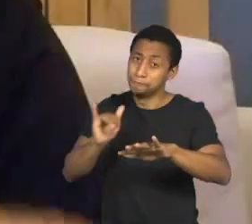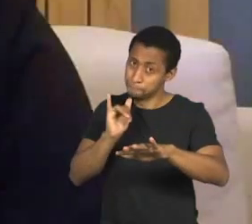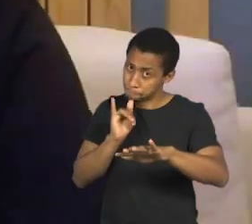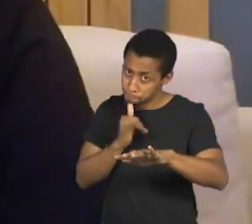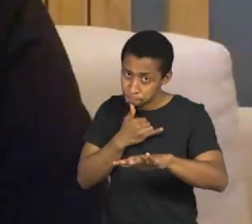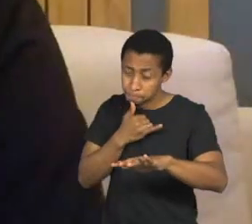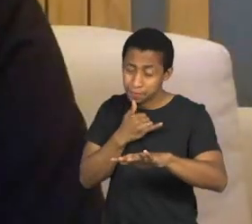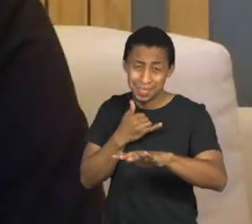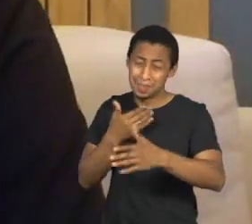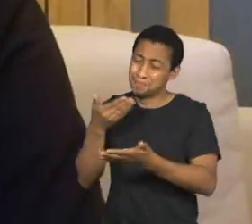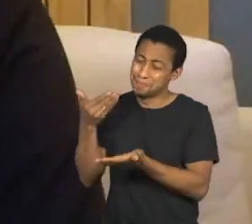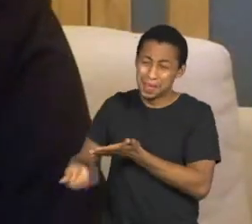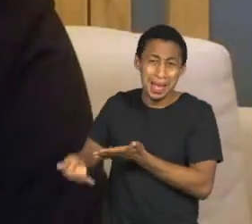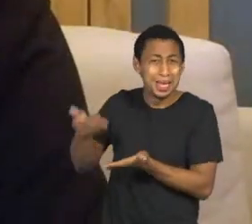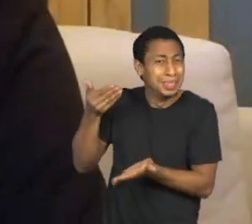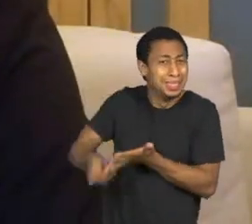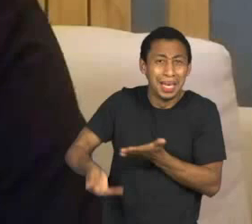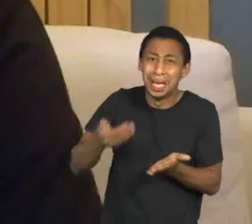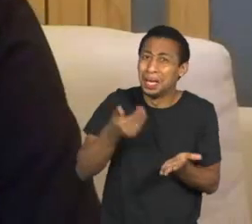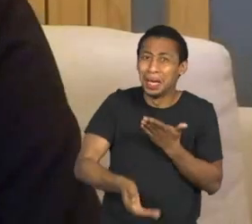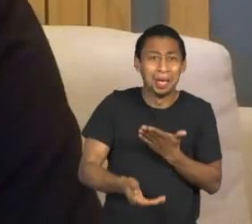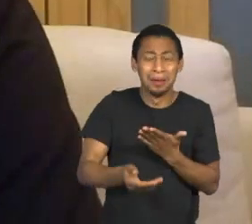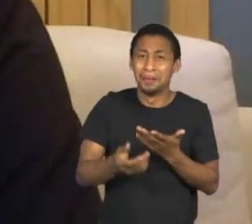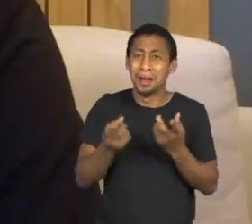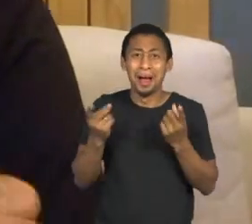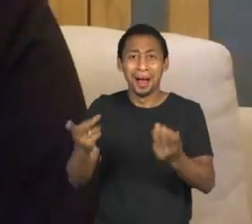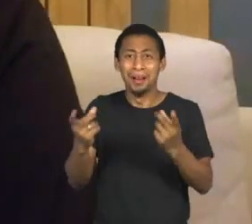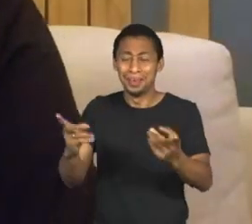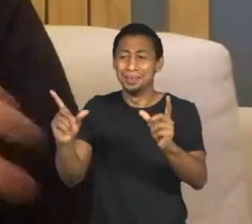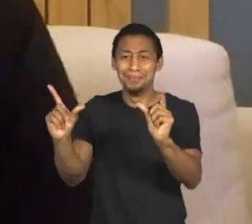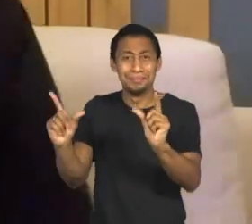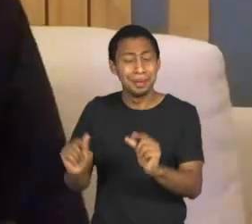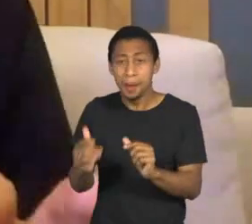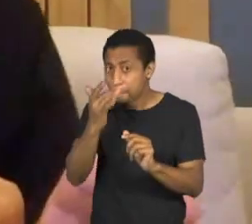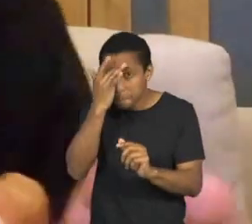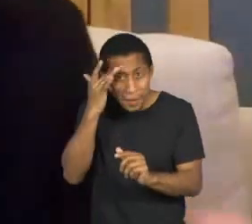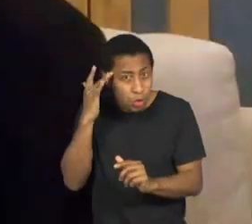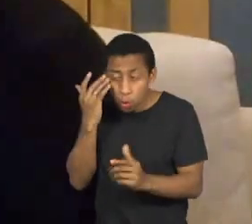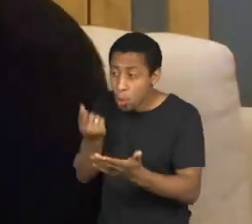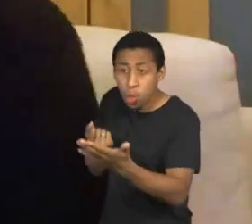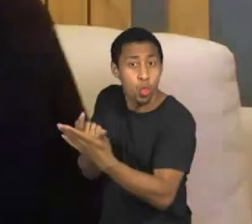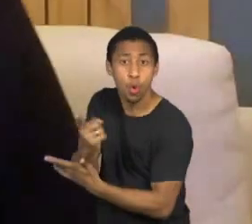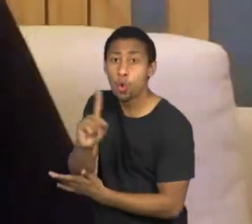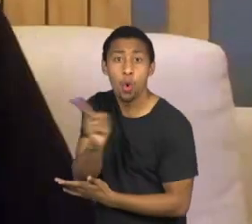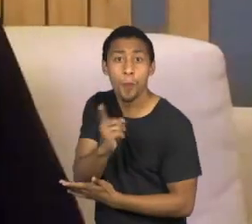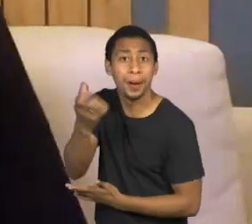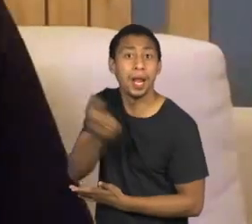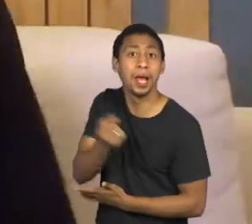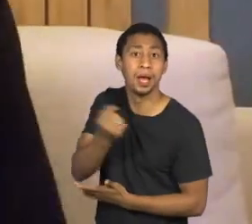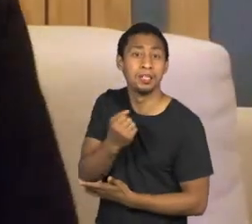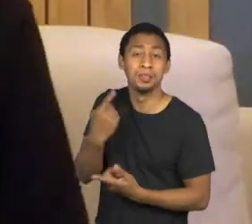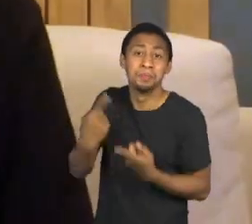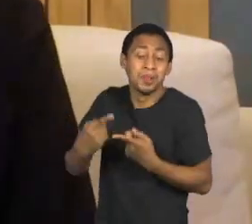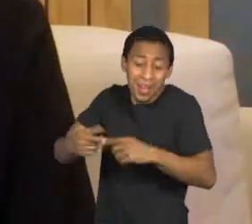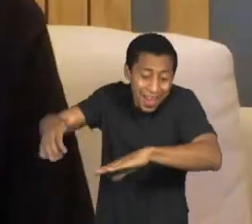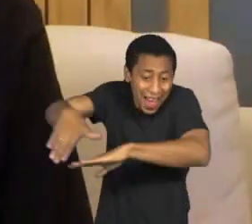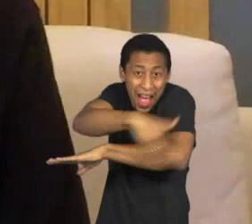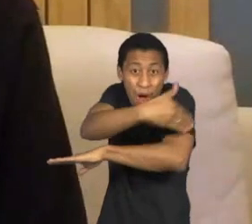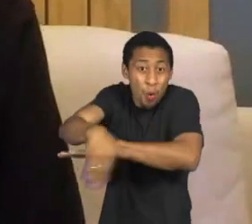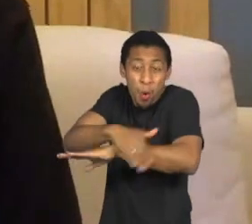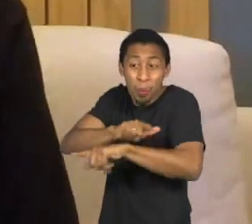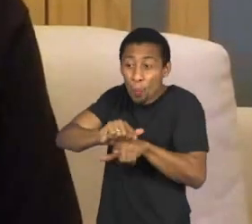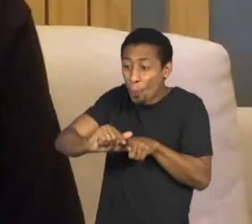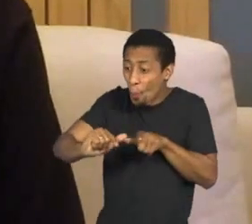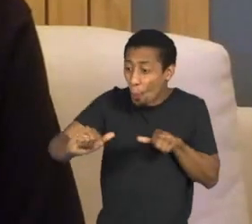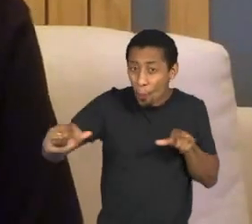infelizmente perdeu um monte de venda, as pessoas não estão mais passando lá e parando, porque as pessoas não param e compram uma coisa mais assim, no meio do nada.